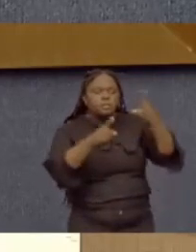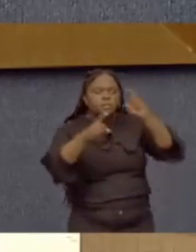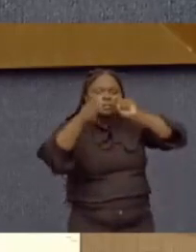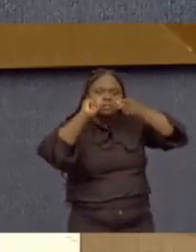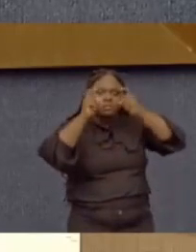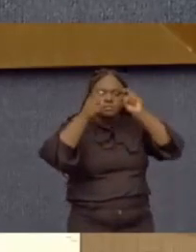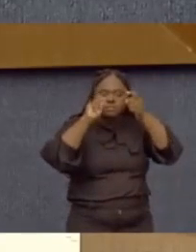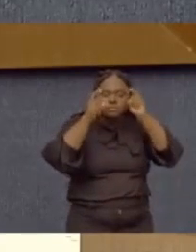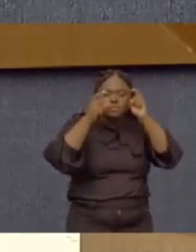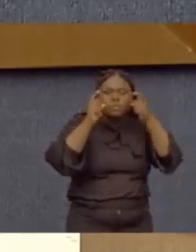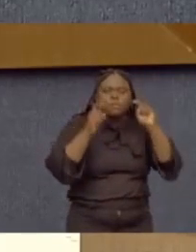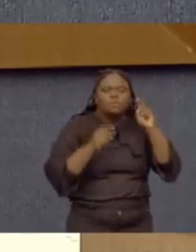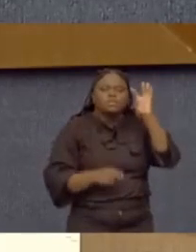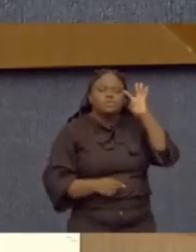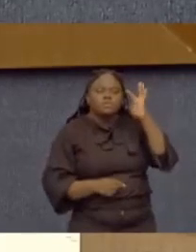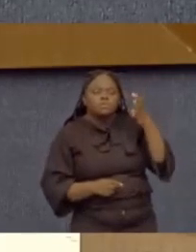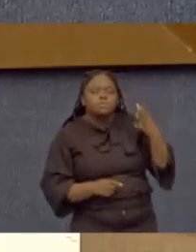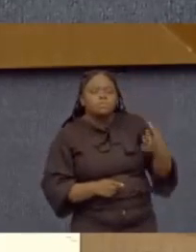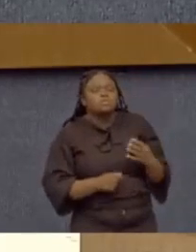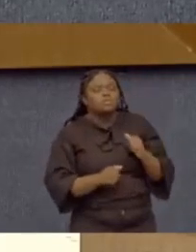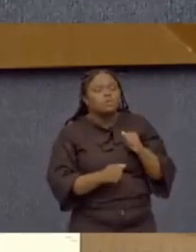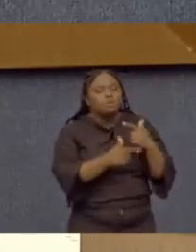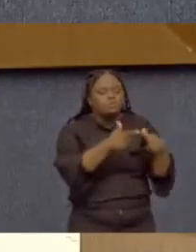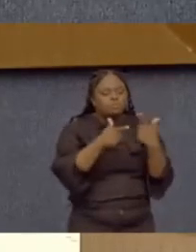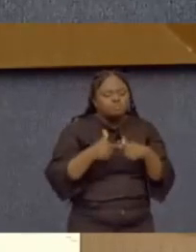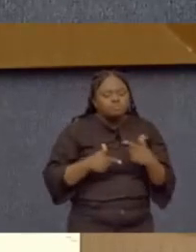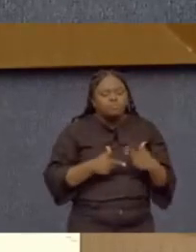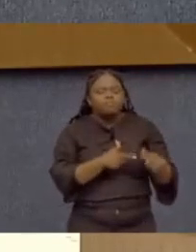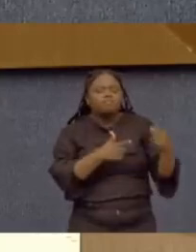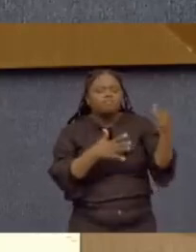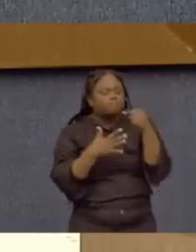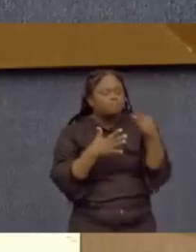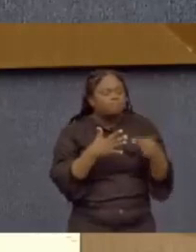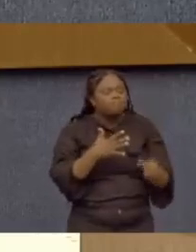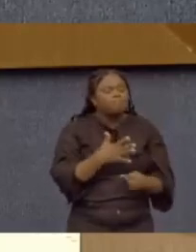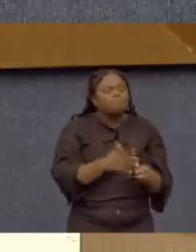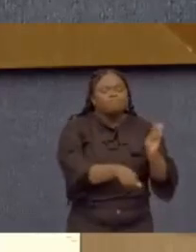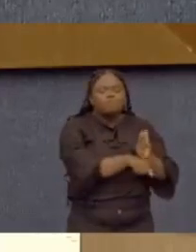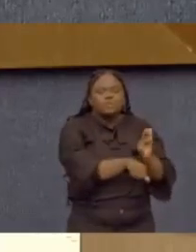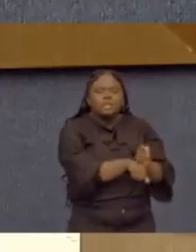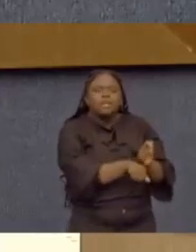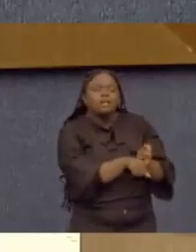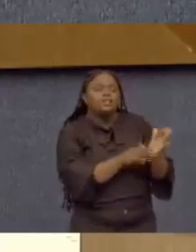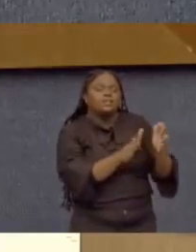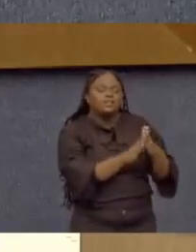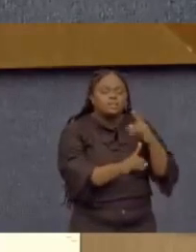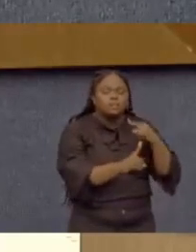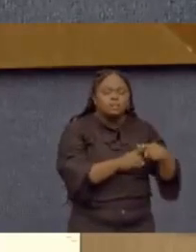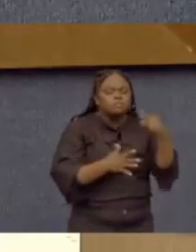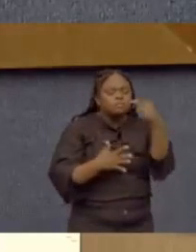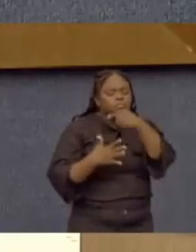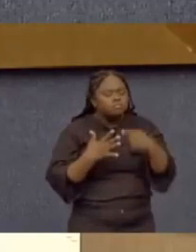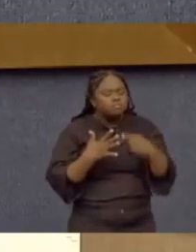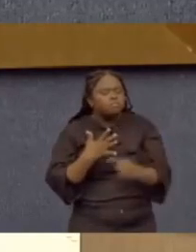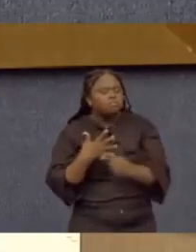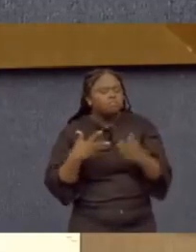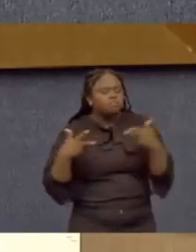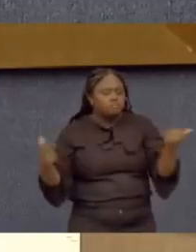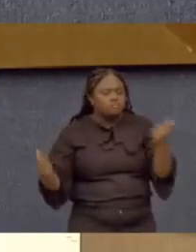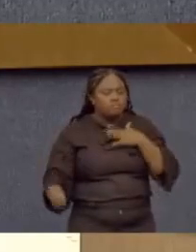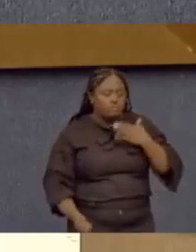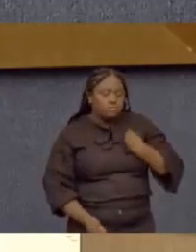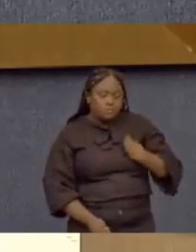reuniões, resoluções de contendas que são tantas, o zelo patrimonial e qualquer que seja outra demanda da minha